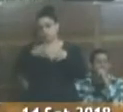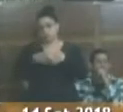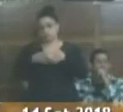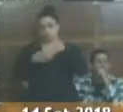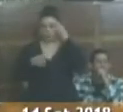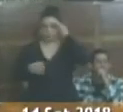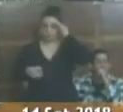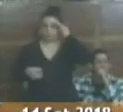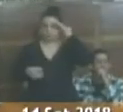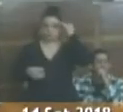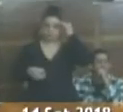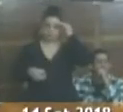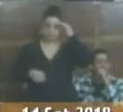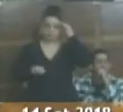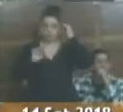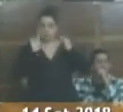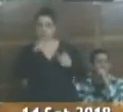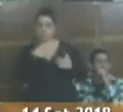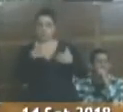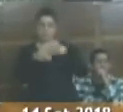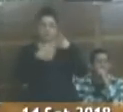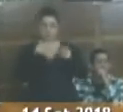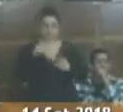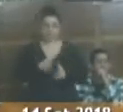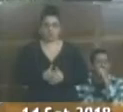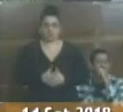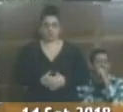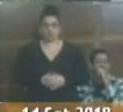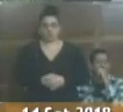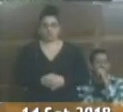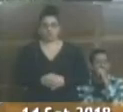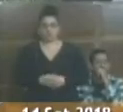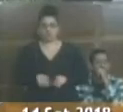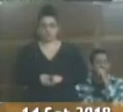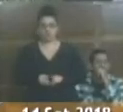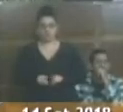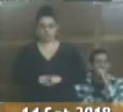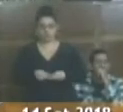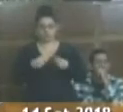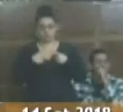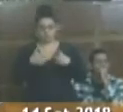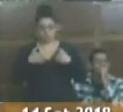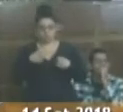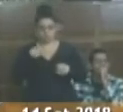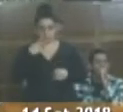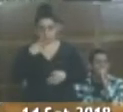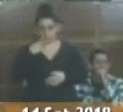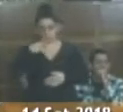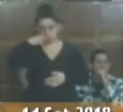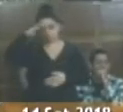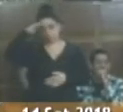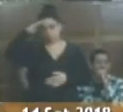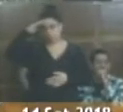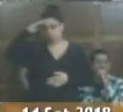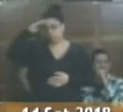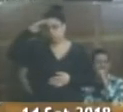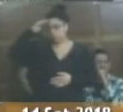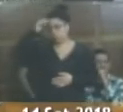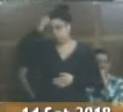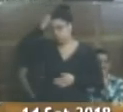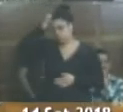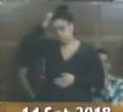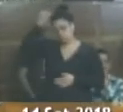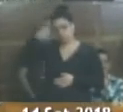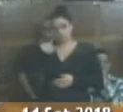né? Então, era isso que eu queria colocar. Queria também falar com o comandante que eu trabalhei com os